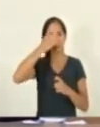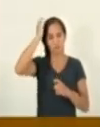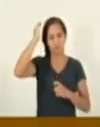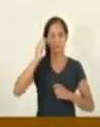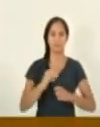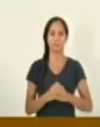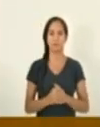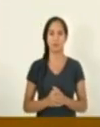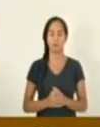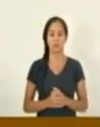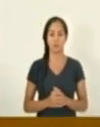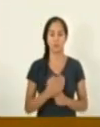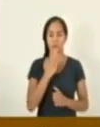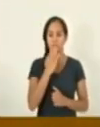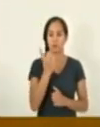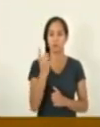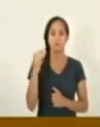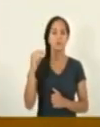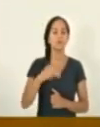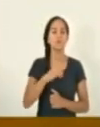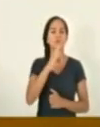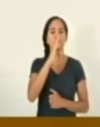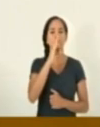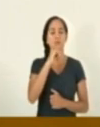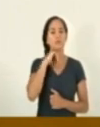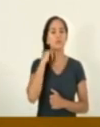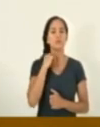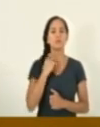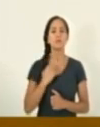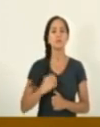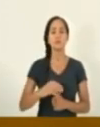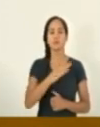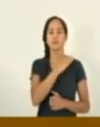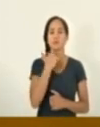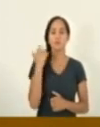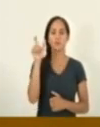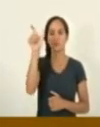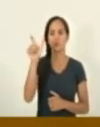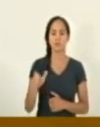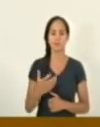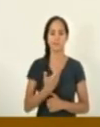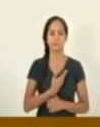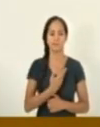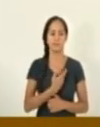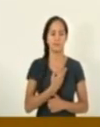Presidente, eu requeiro um minuto de silêncio pelo falecimento de uma pessoa muito amiga,